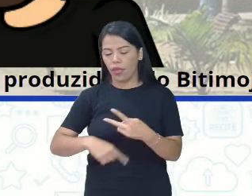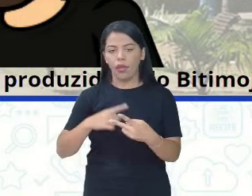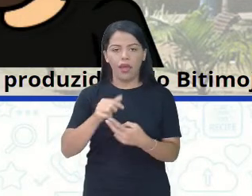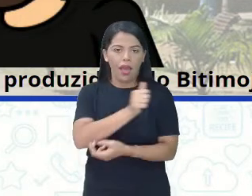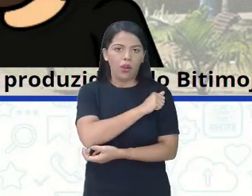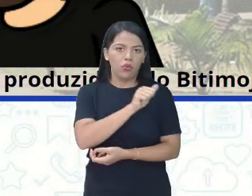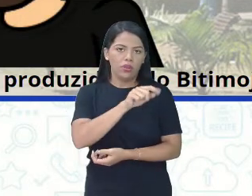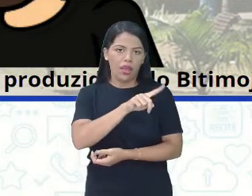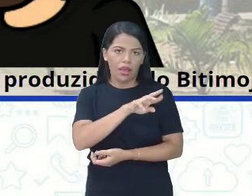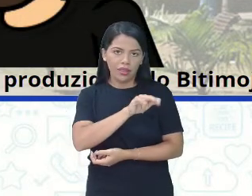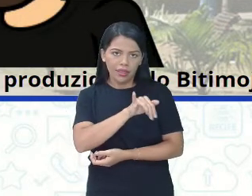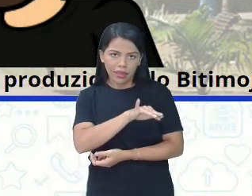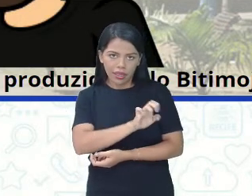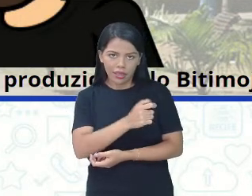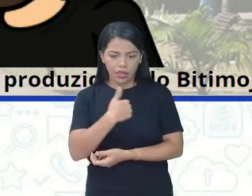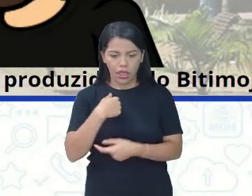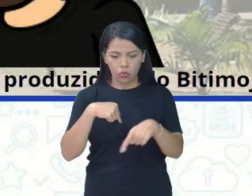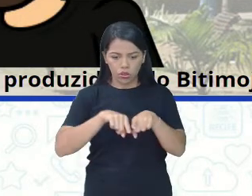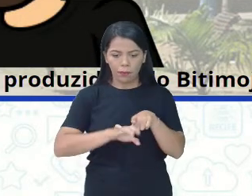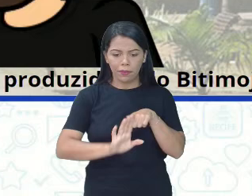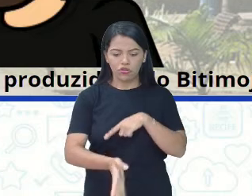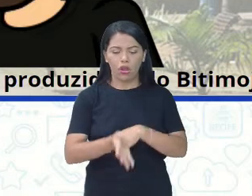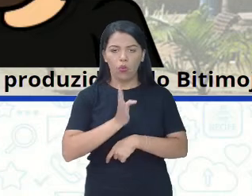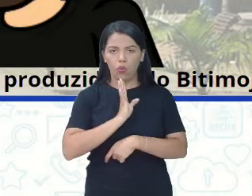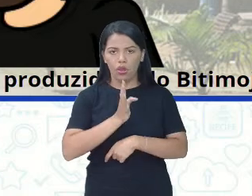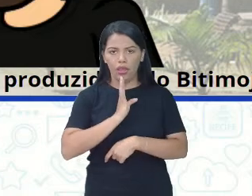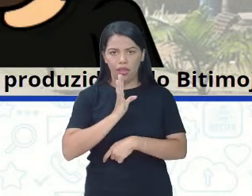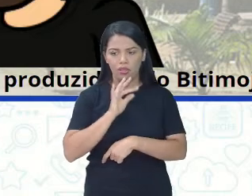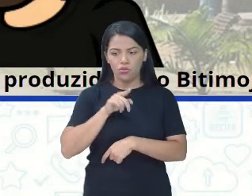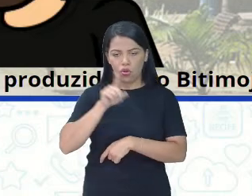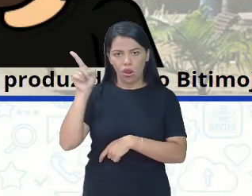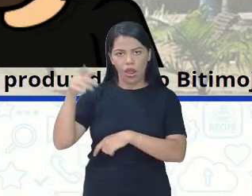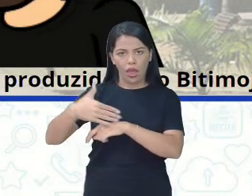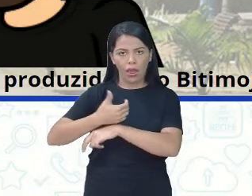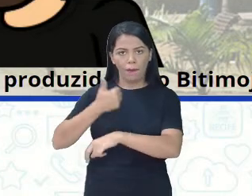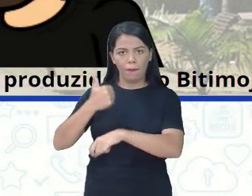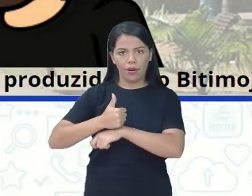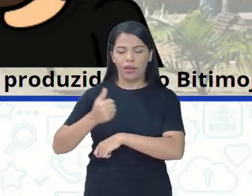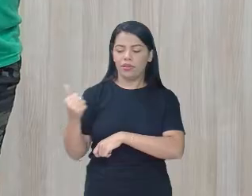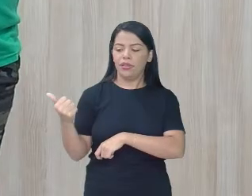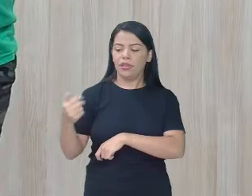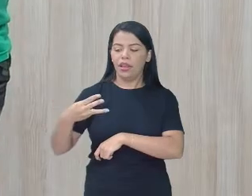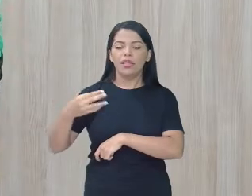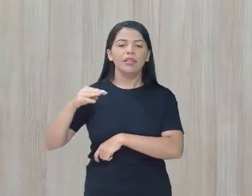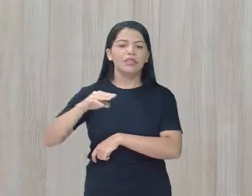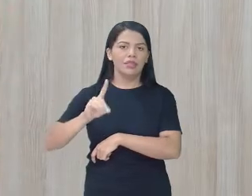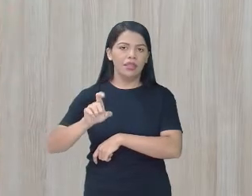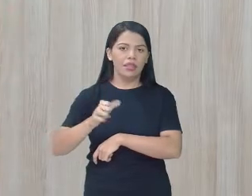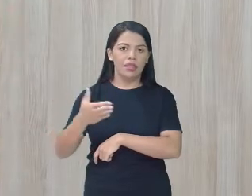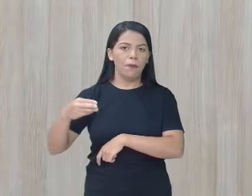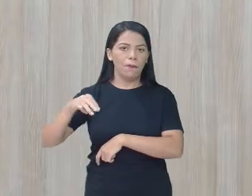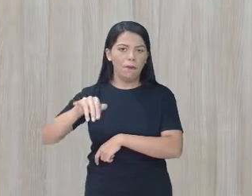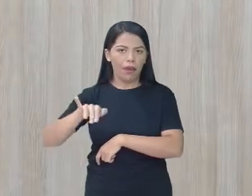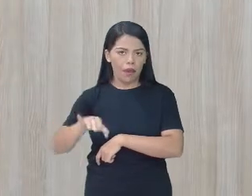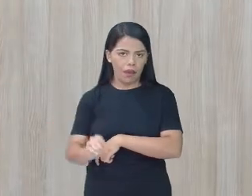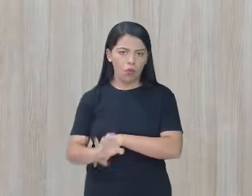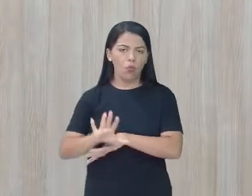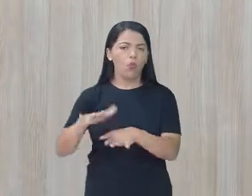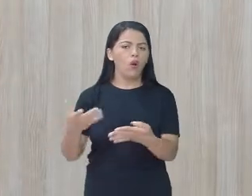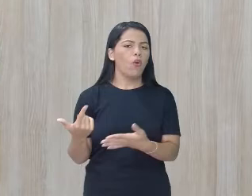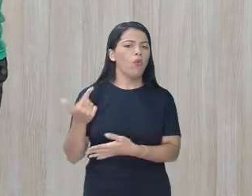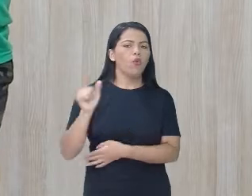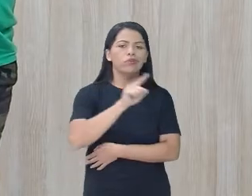né? A gente conhece a praça aí do Parque 13 de Maio, né? Que outras praças você conhece? Que outros parques,